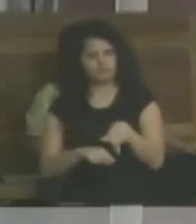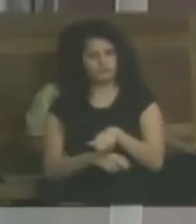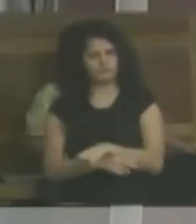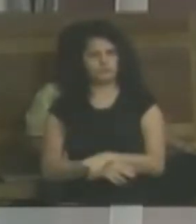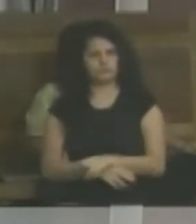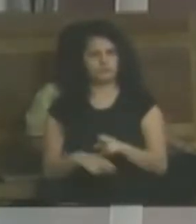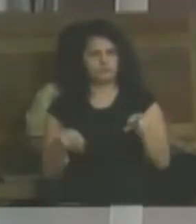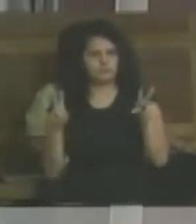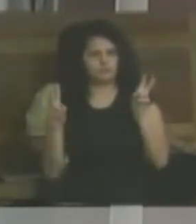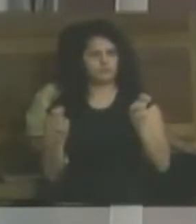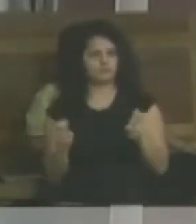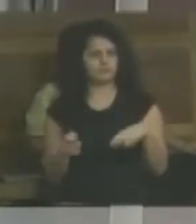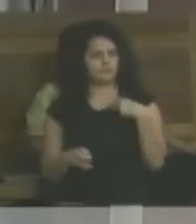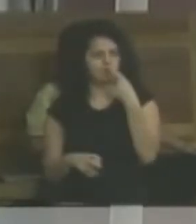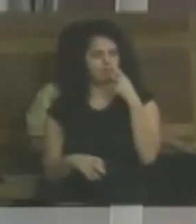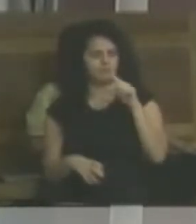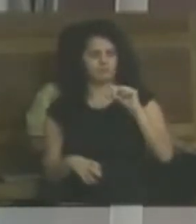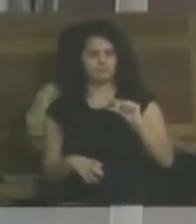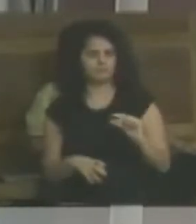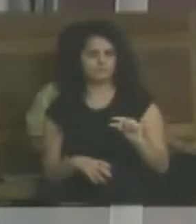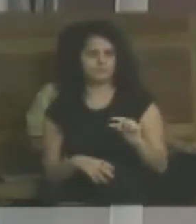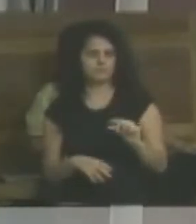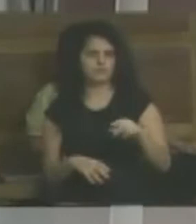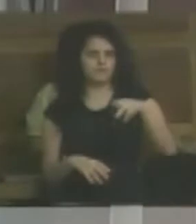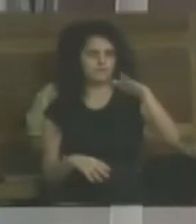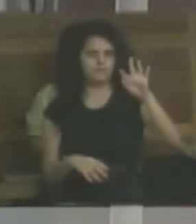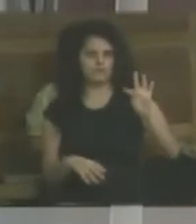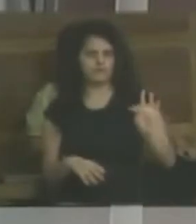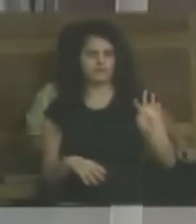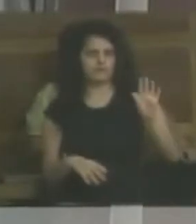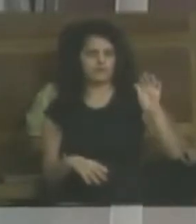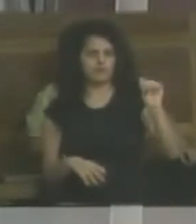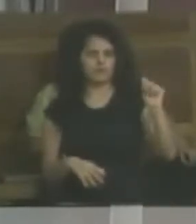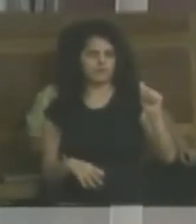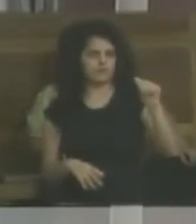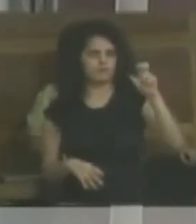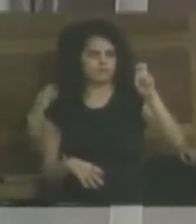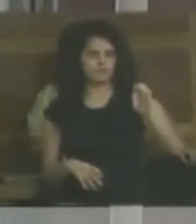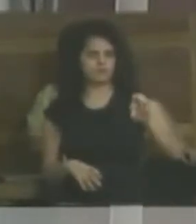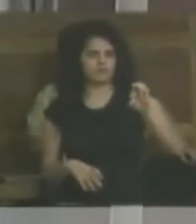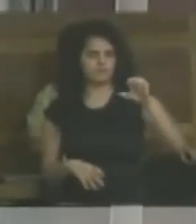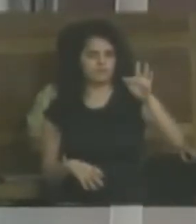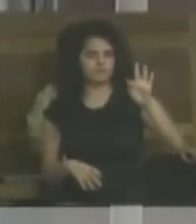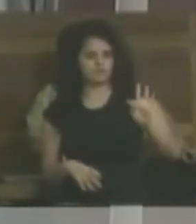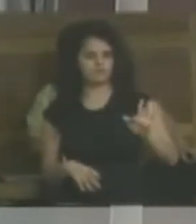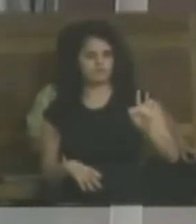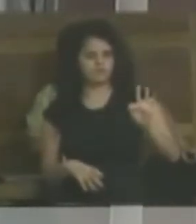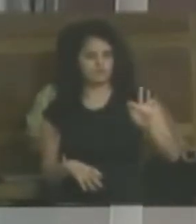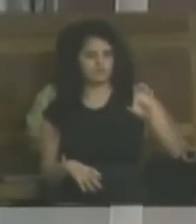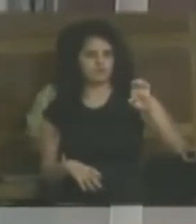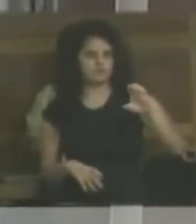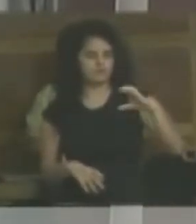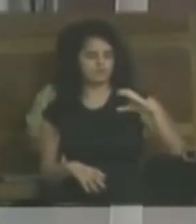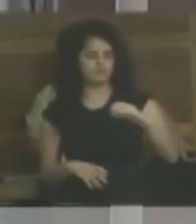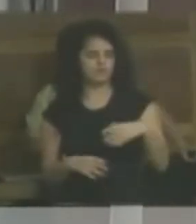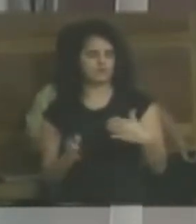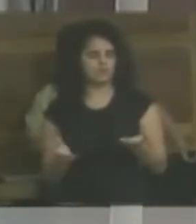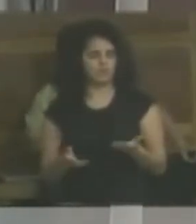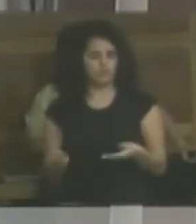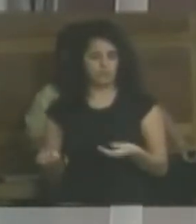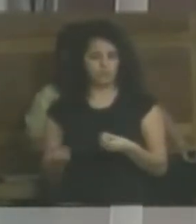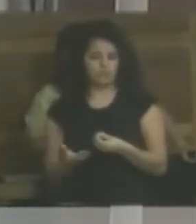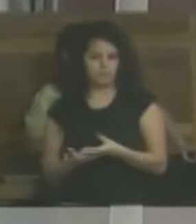assunto, falar um pouquinho sobre a FAITEC Angra, o CVT de Angra dos Reis. Né, que agora apareceu alguns deputados,